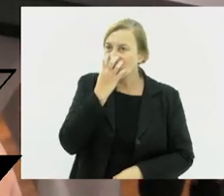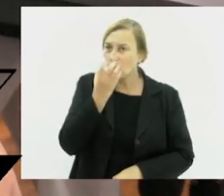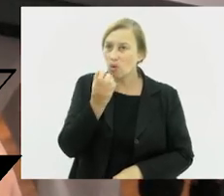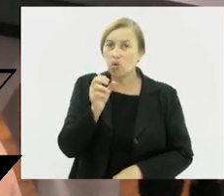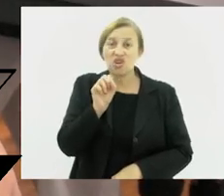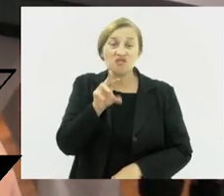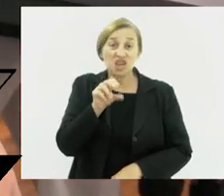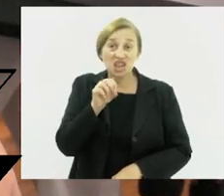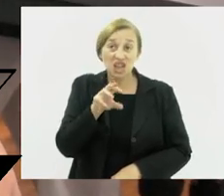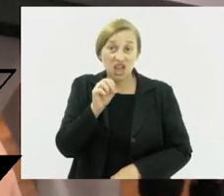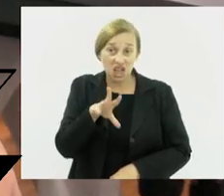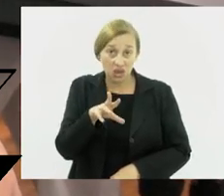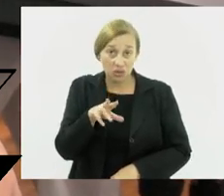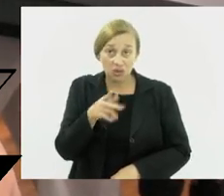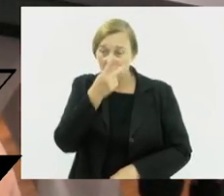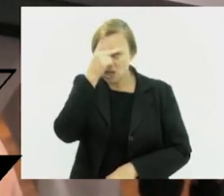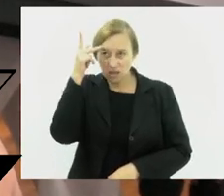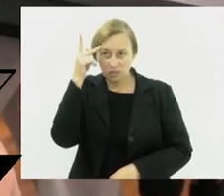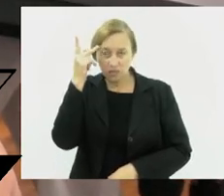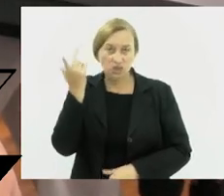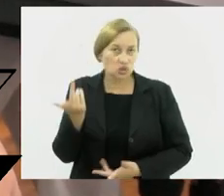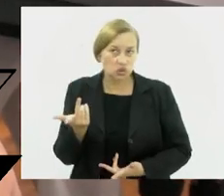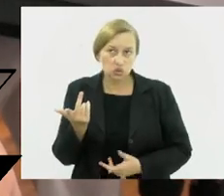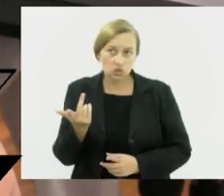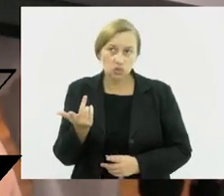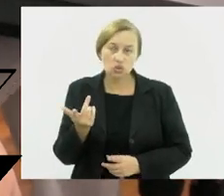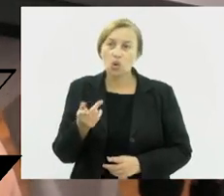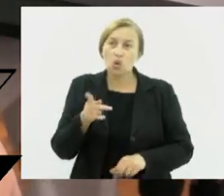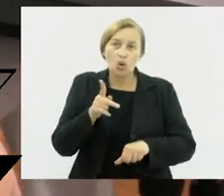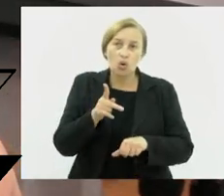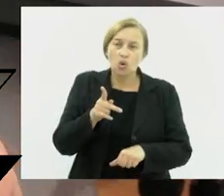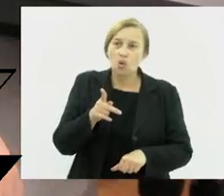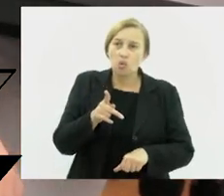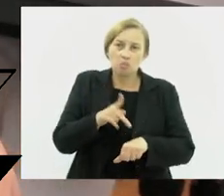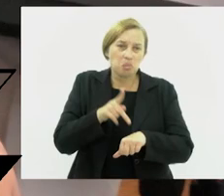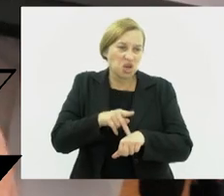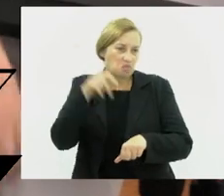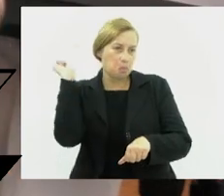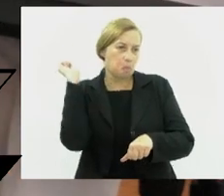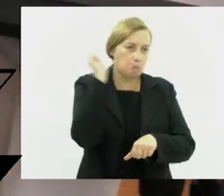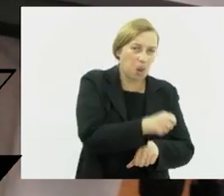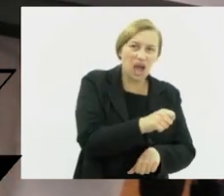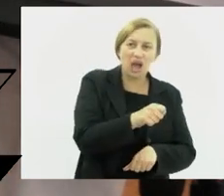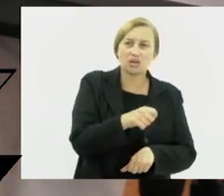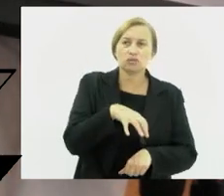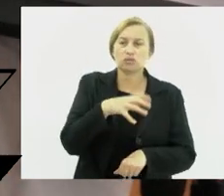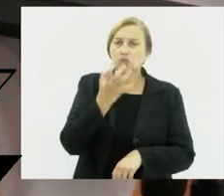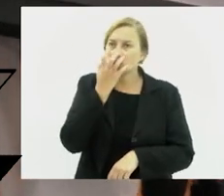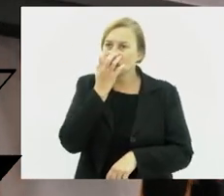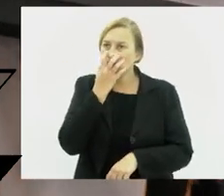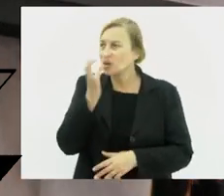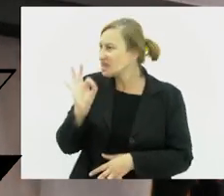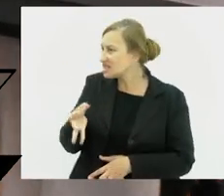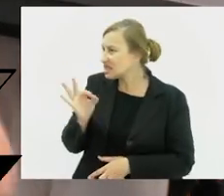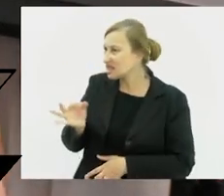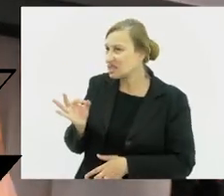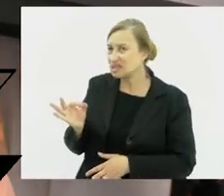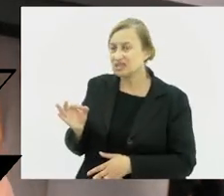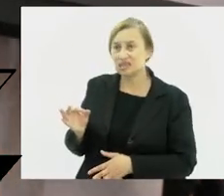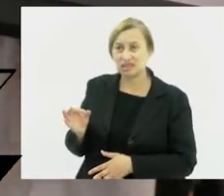sendo hostilizadas nas ruas, cães sendo apedrejados, levando paulada. E eu tenho certeza que isso agora está caindo